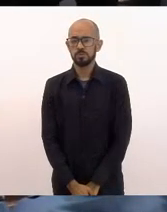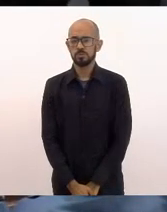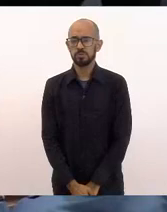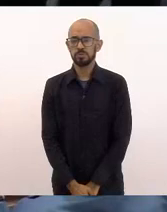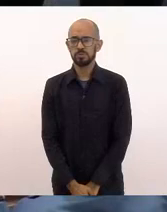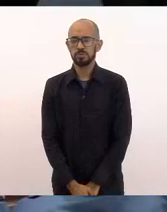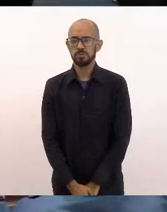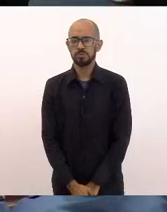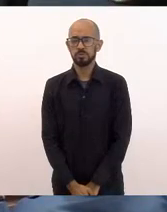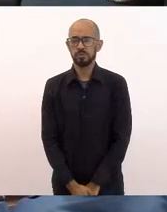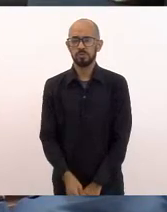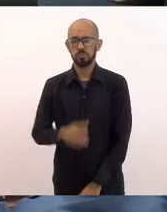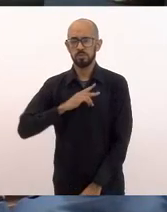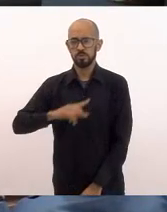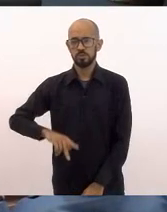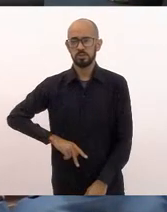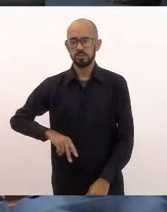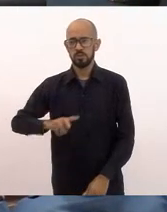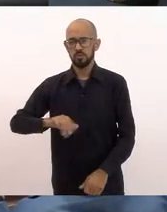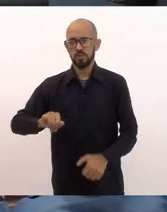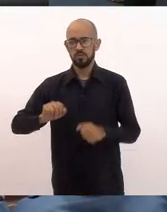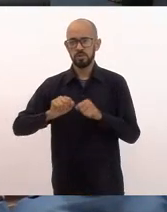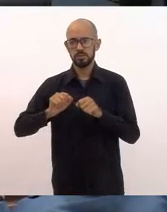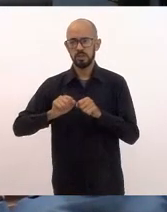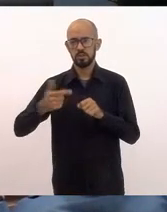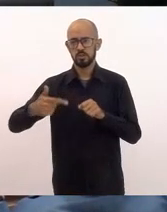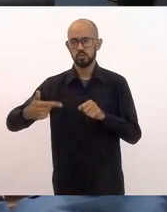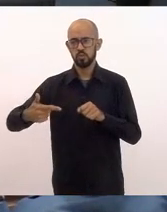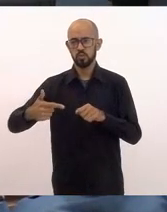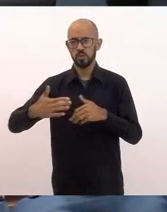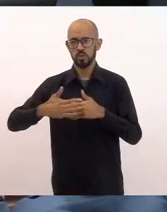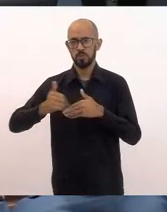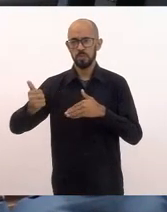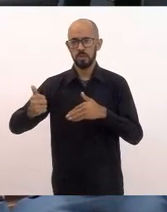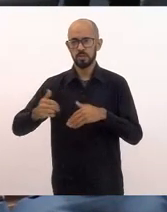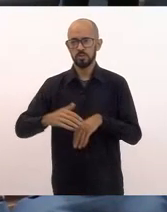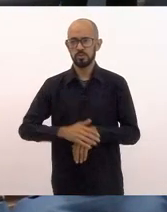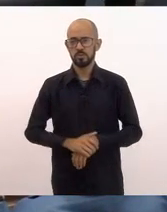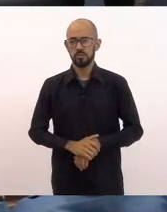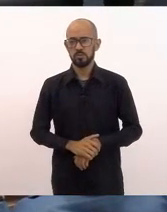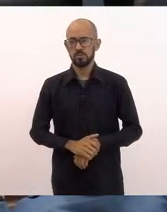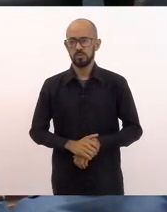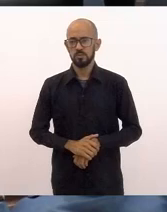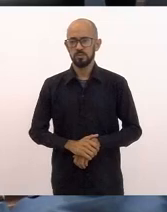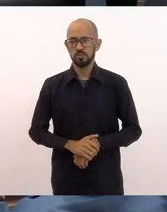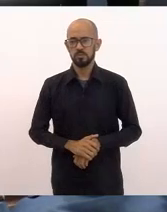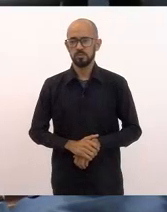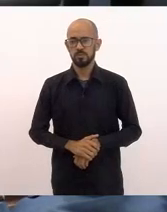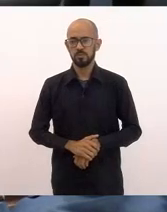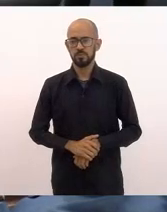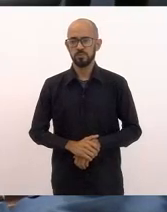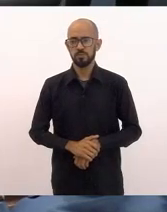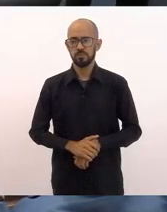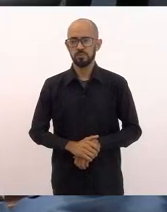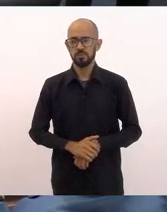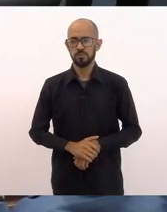A presidência irá proceder à segunda chamada. Deputado Jari, já conseguiu aí,